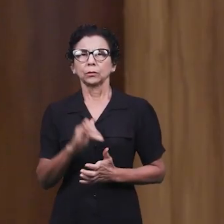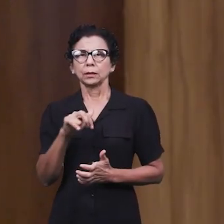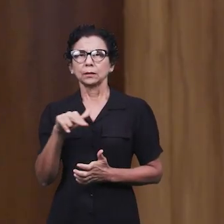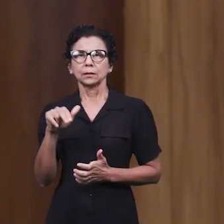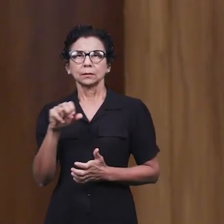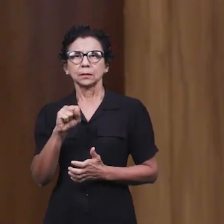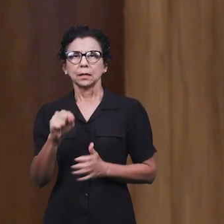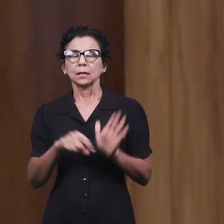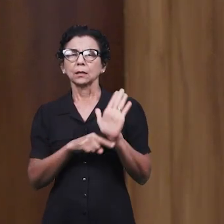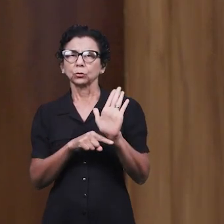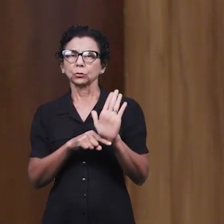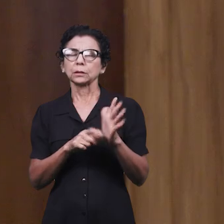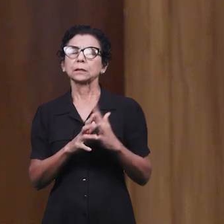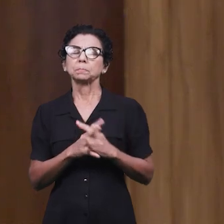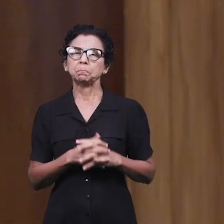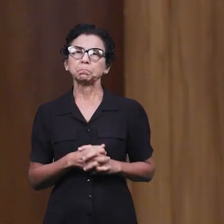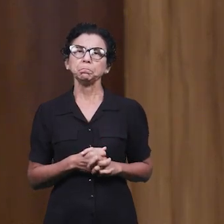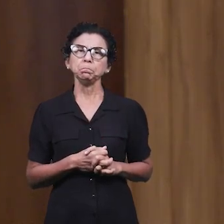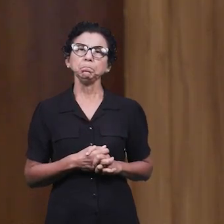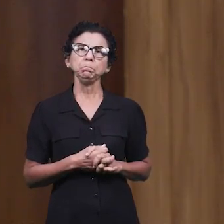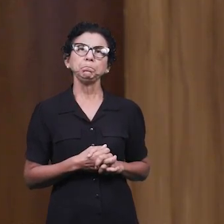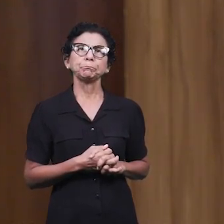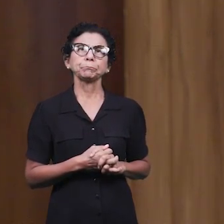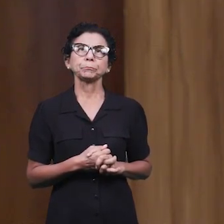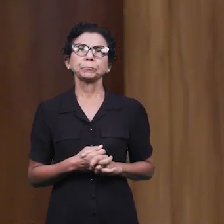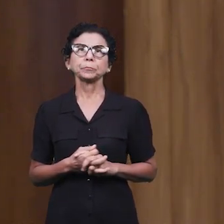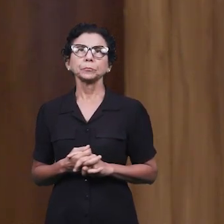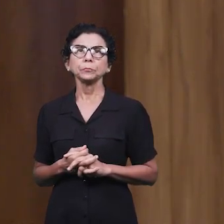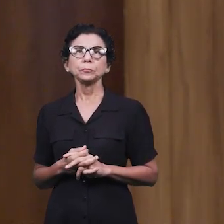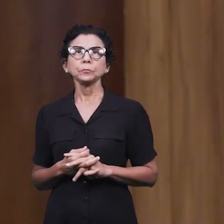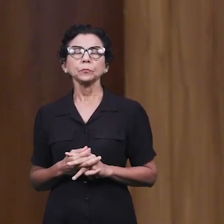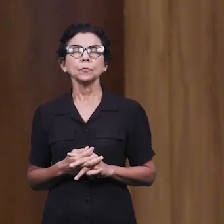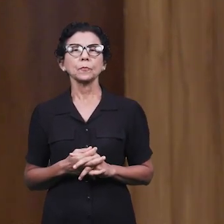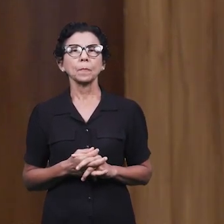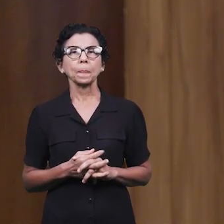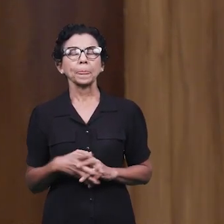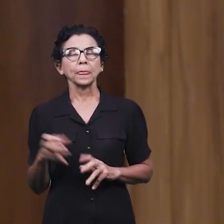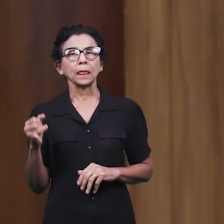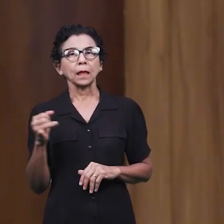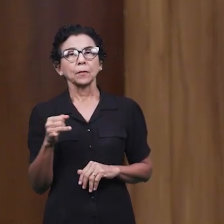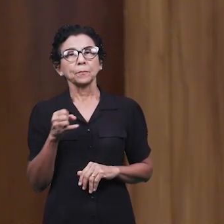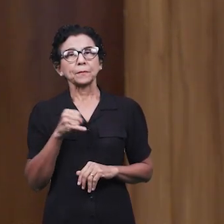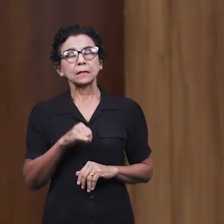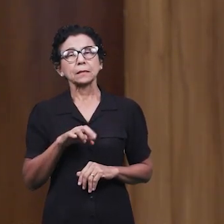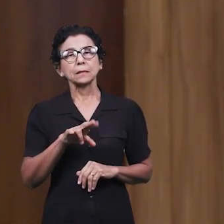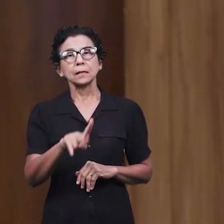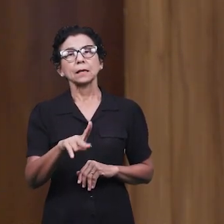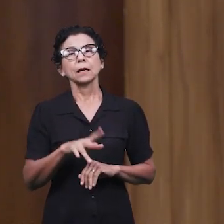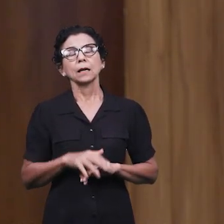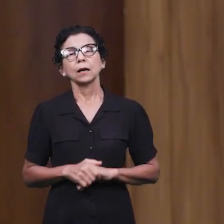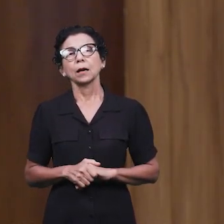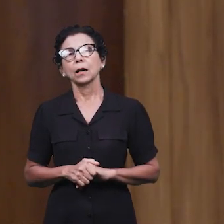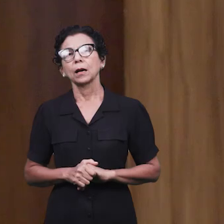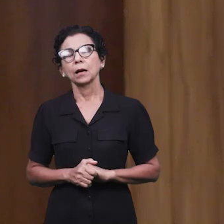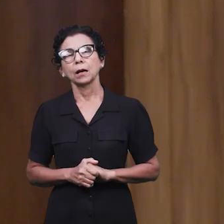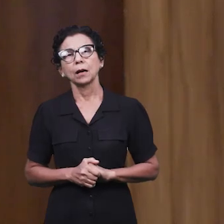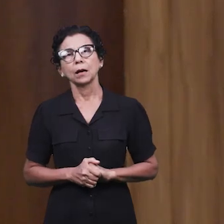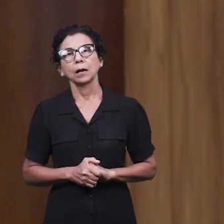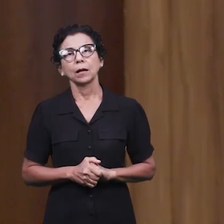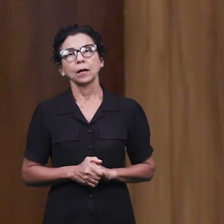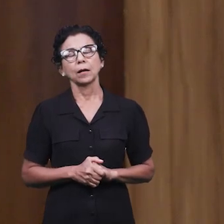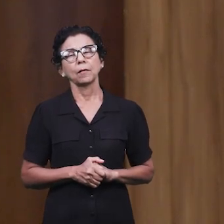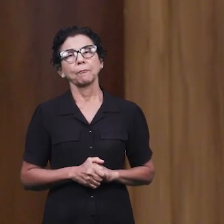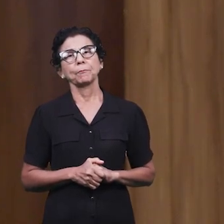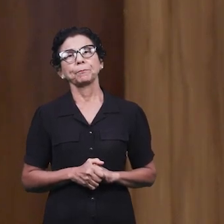seguro de vida e seguro de acidentes pessoais, né, detectada a invalidez da pessoa por conta daquela enfermidade, ela pode requerer o valor do